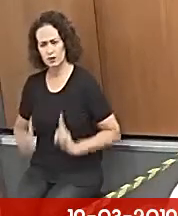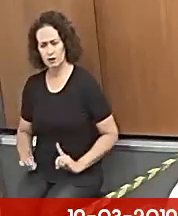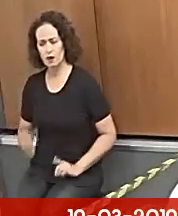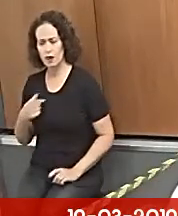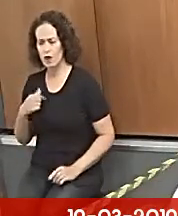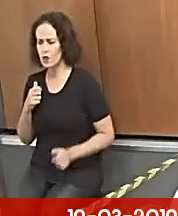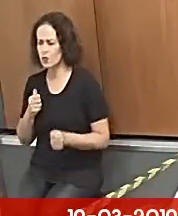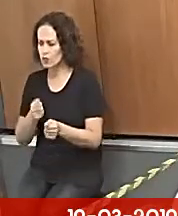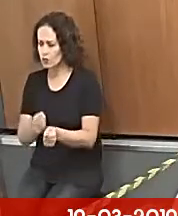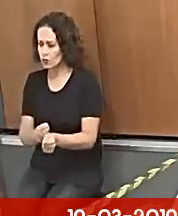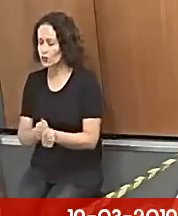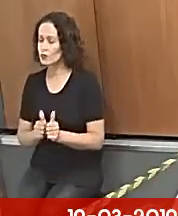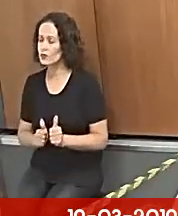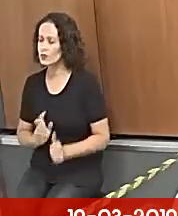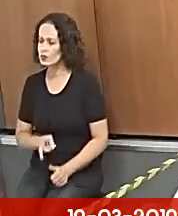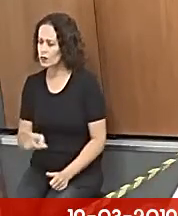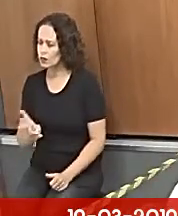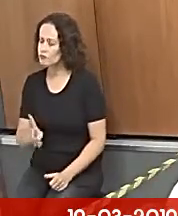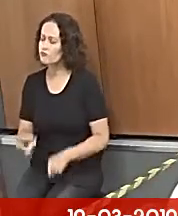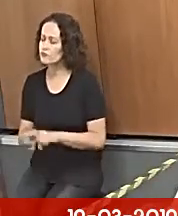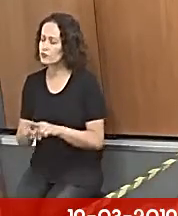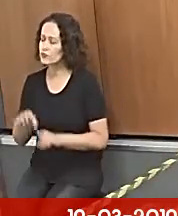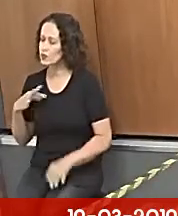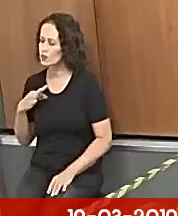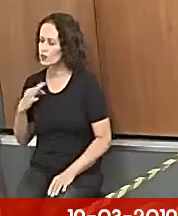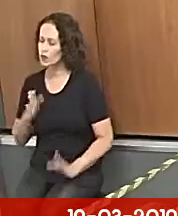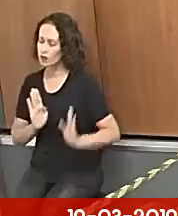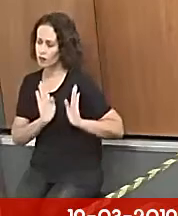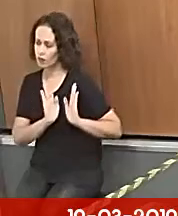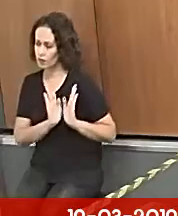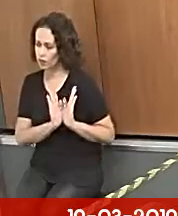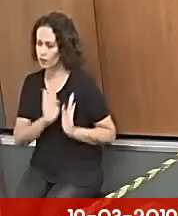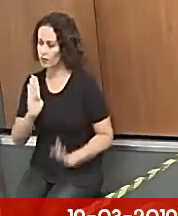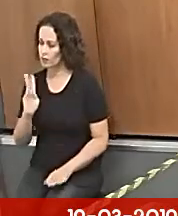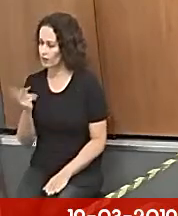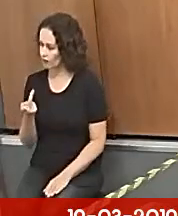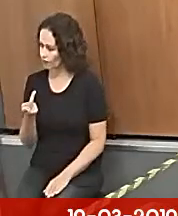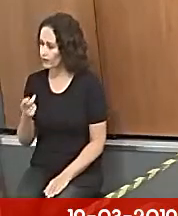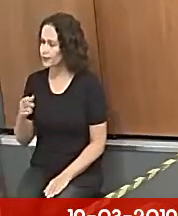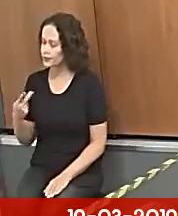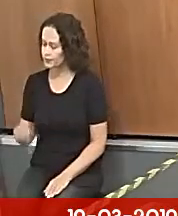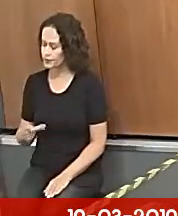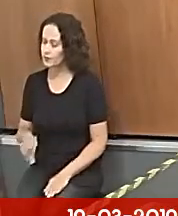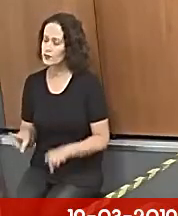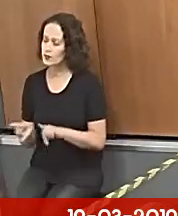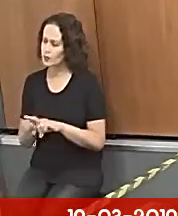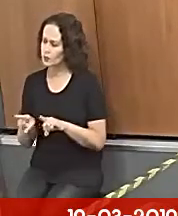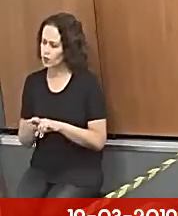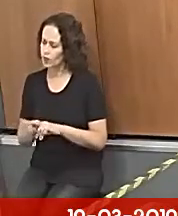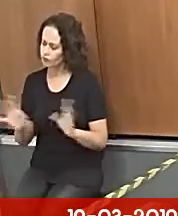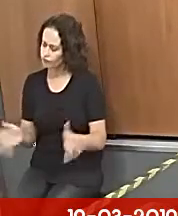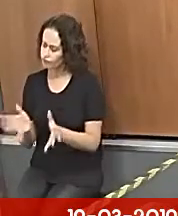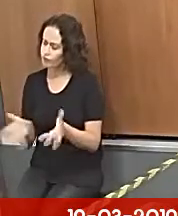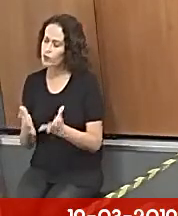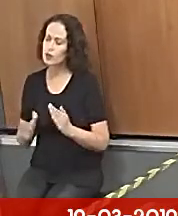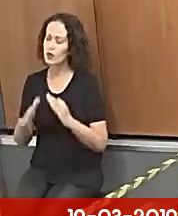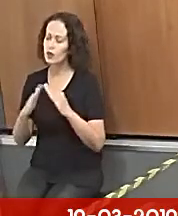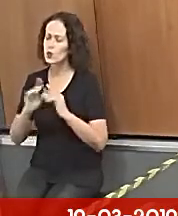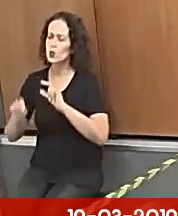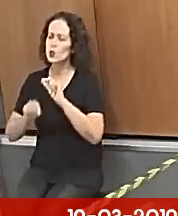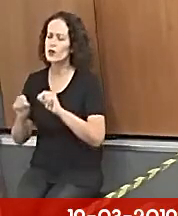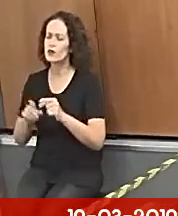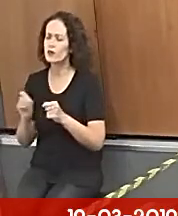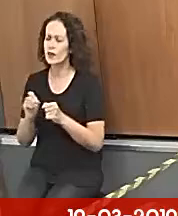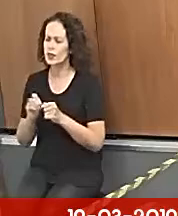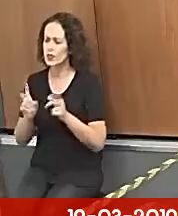foi voluntário na apae belo horizonte muitos anos na época foi um dos inspiradores da casa do que fazer né que as mães vão levar